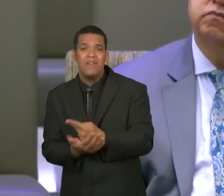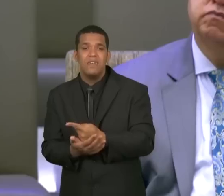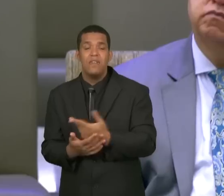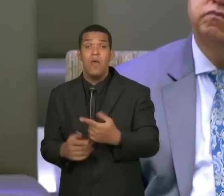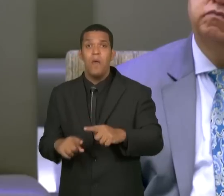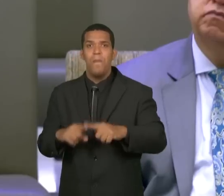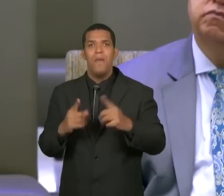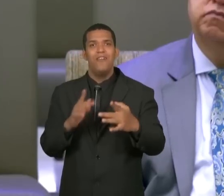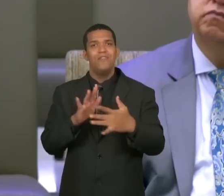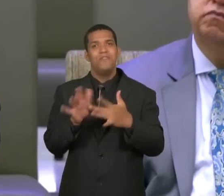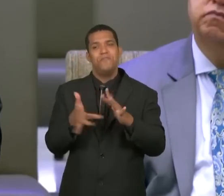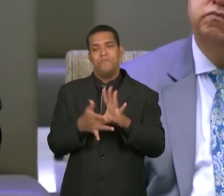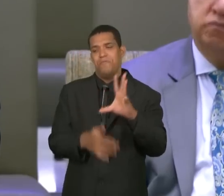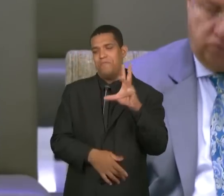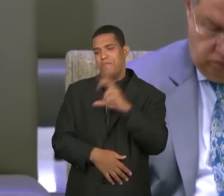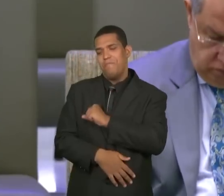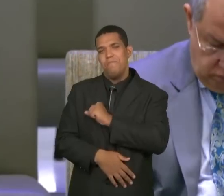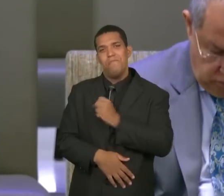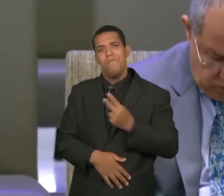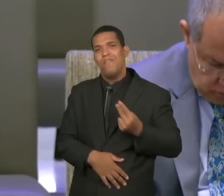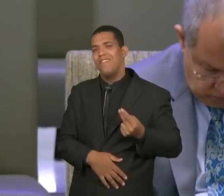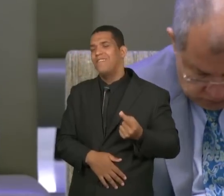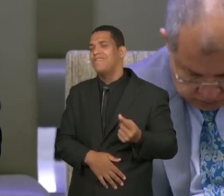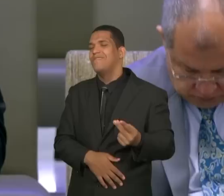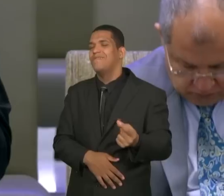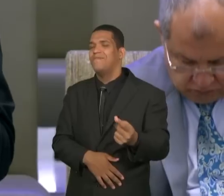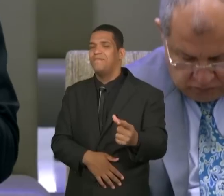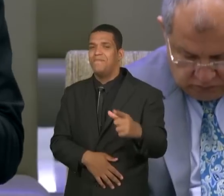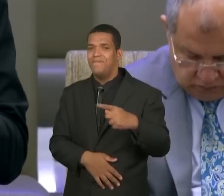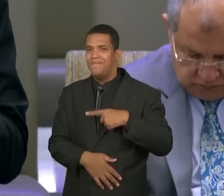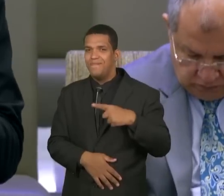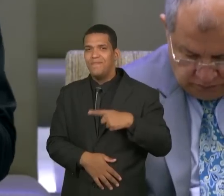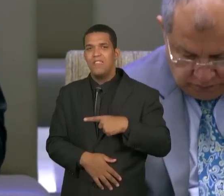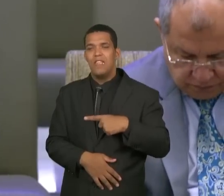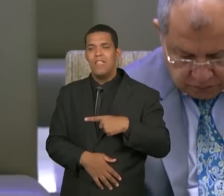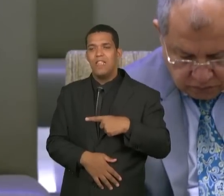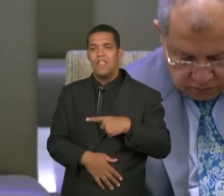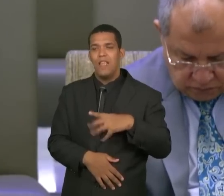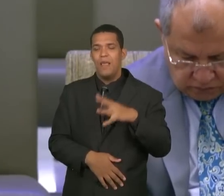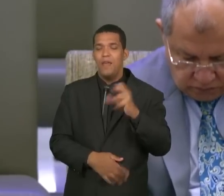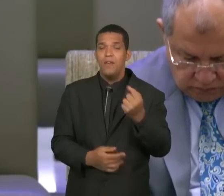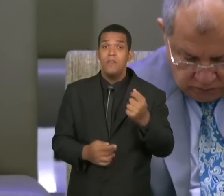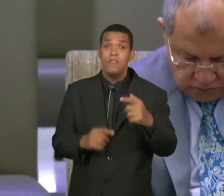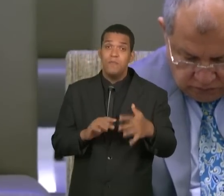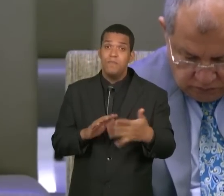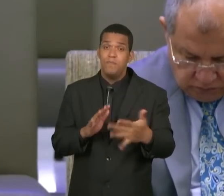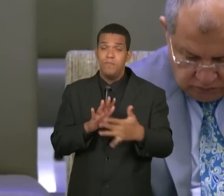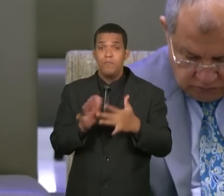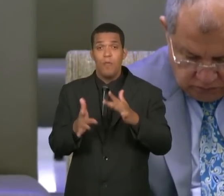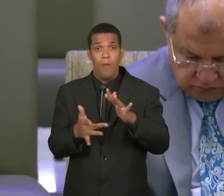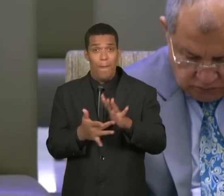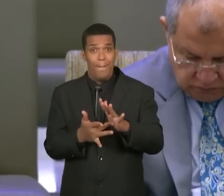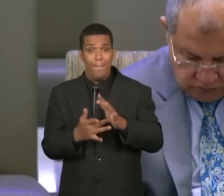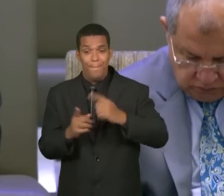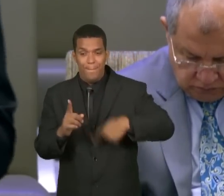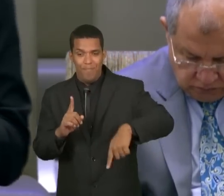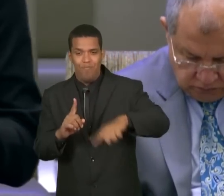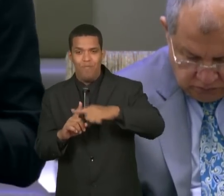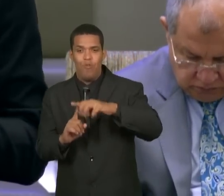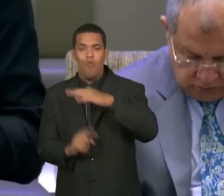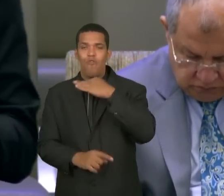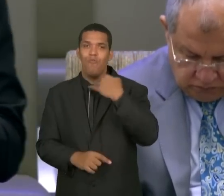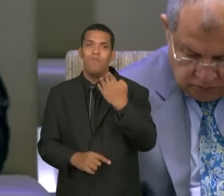eterno Incondicional perseverante e sacrificial por isso que